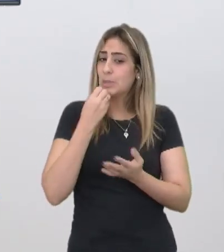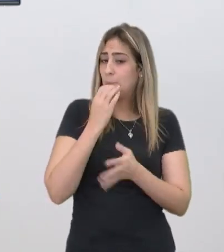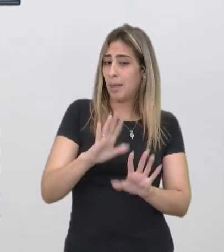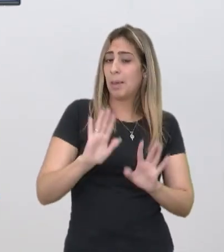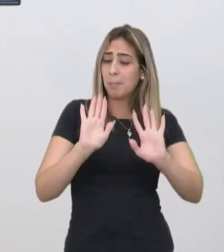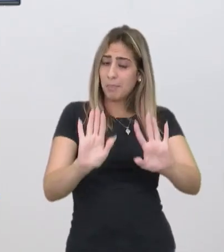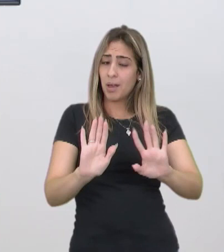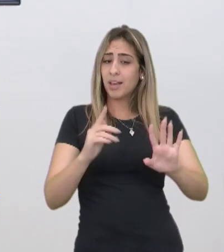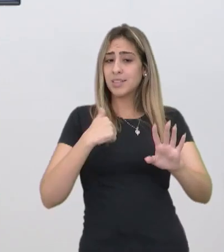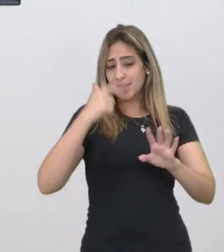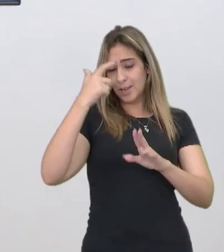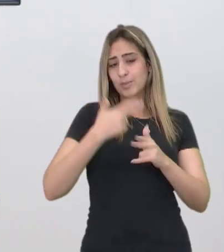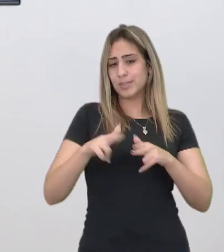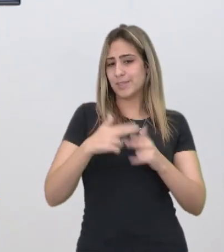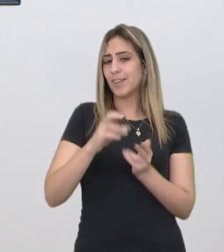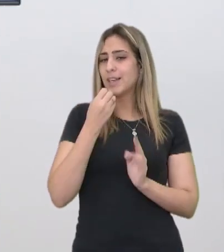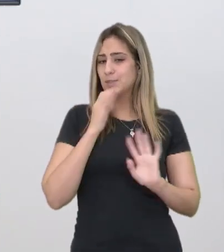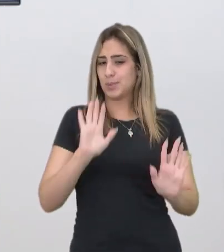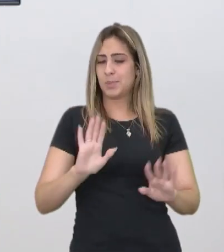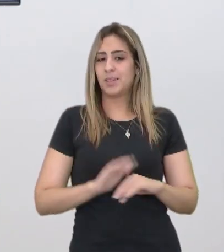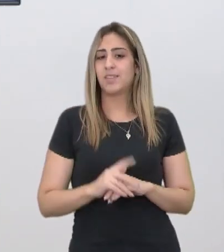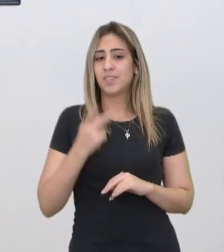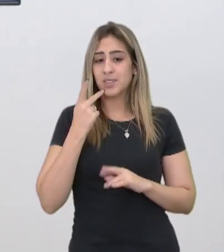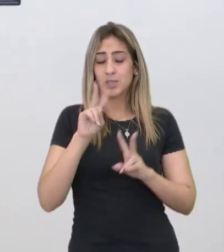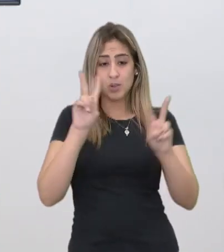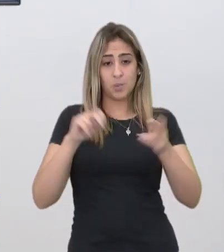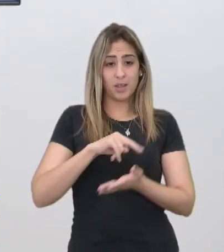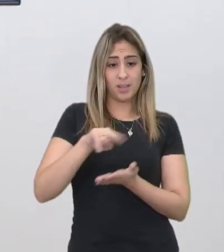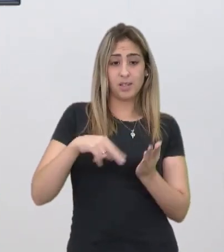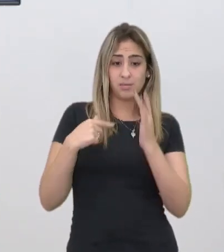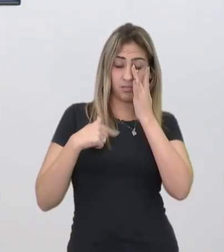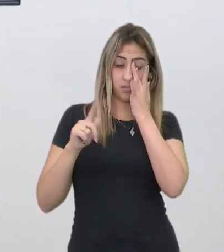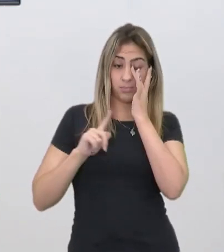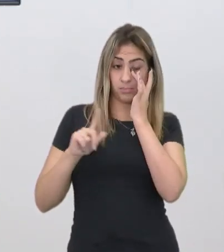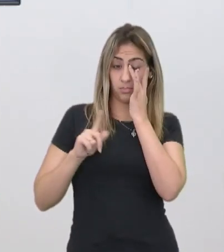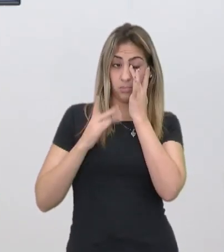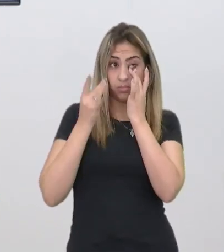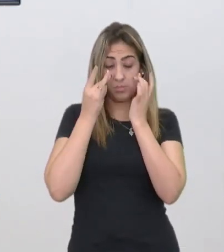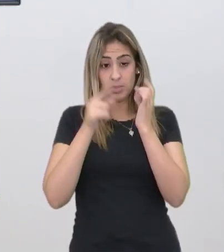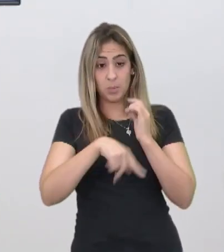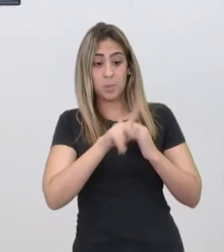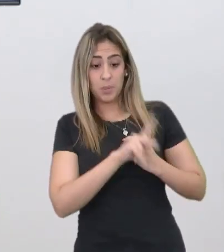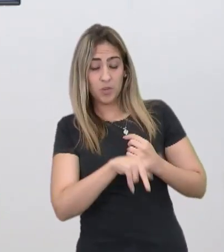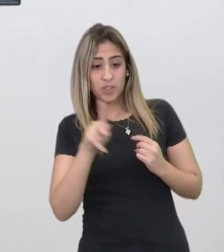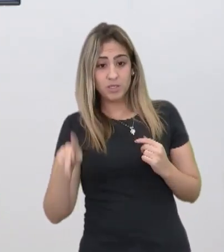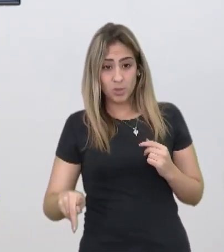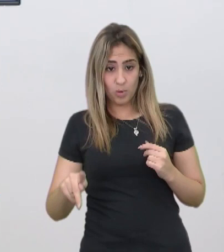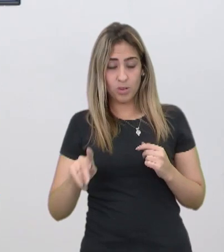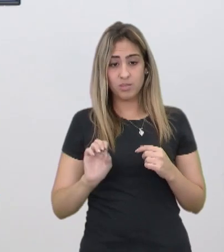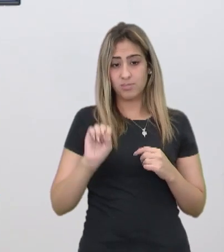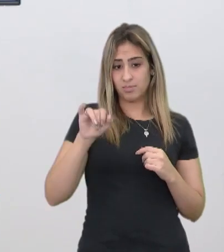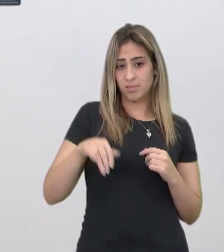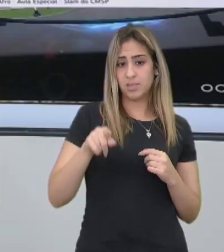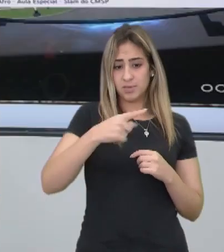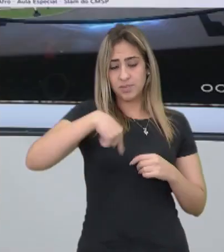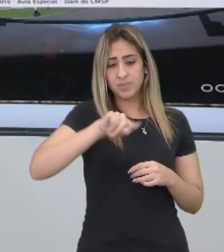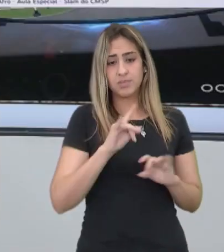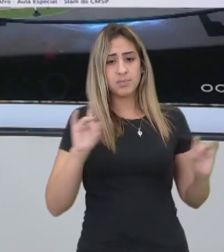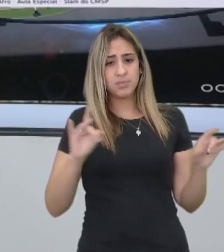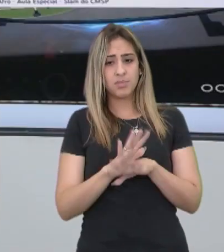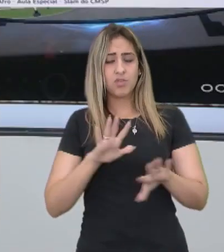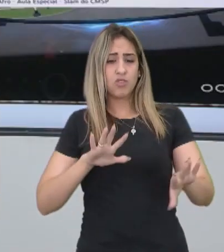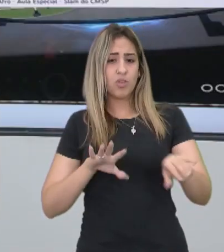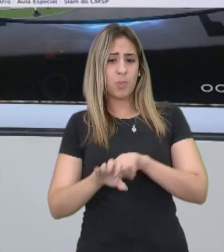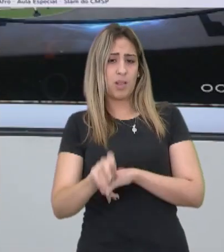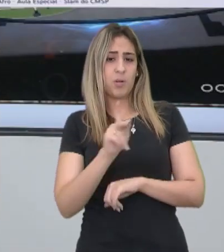eu disfarço aí. Tanto falando sobre dança, nós tivemos a presença aqui de professores, né? Eles são